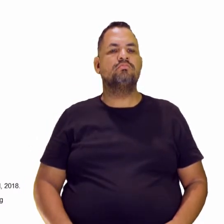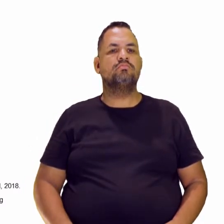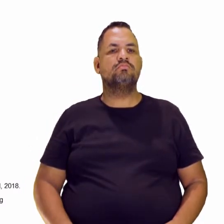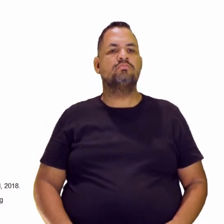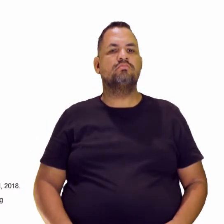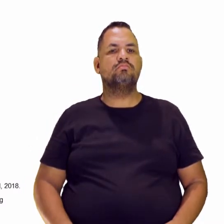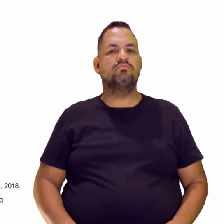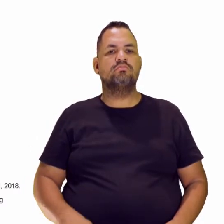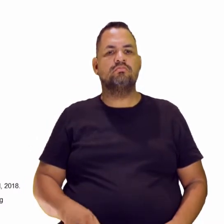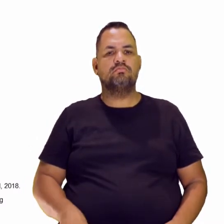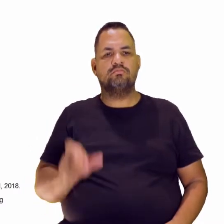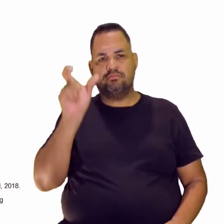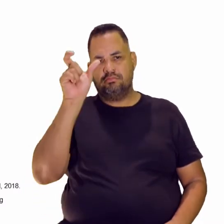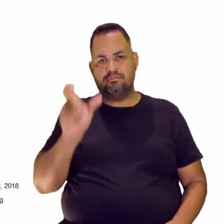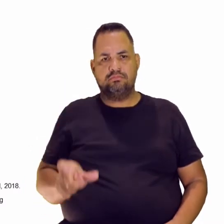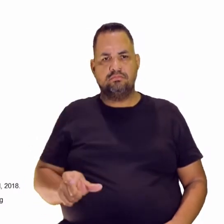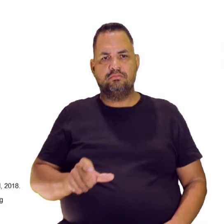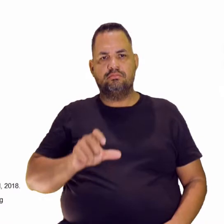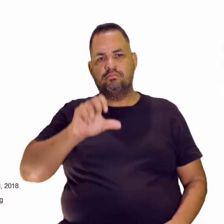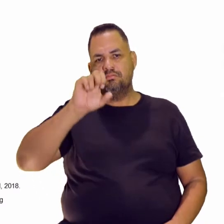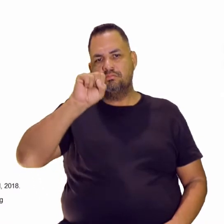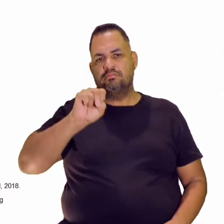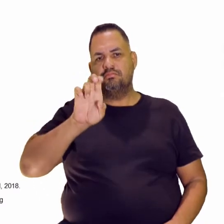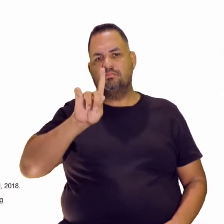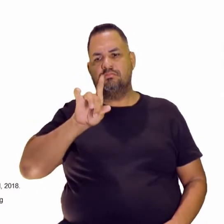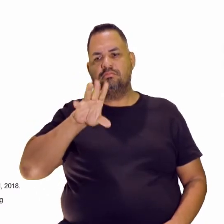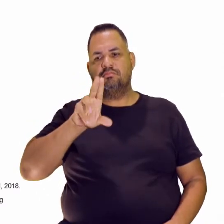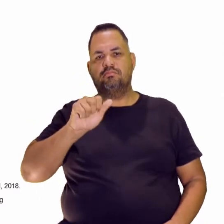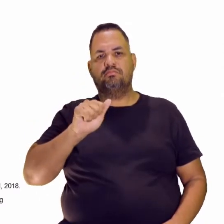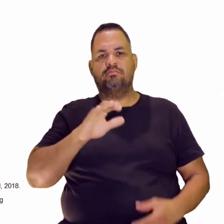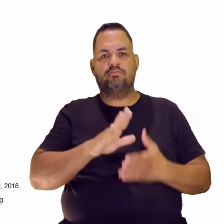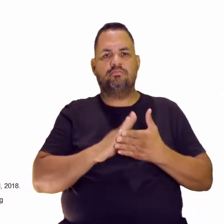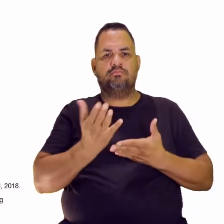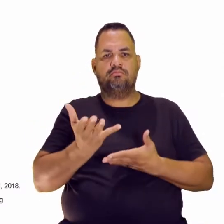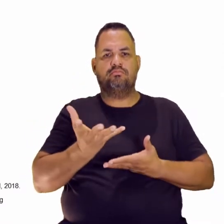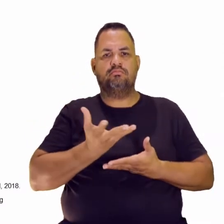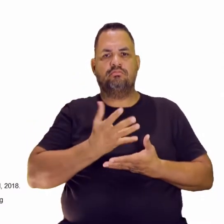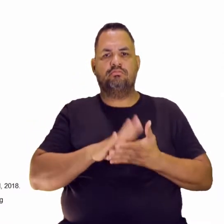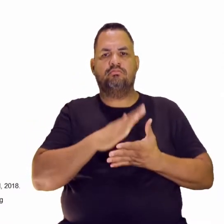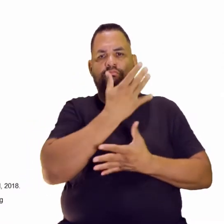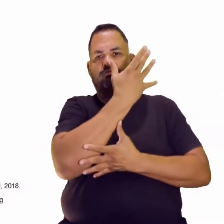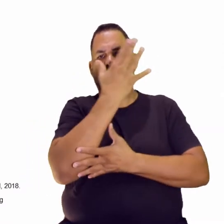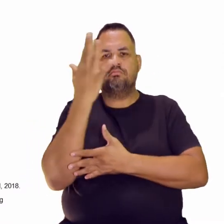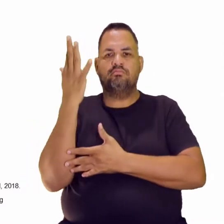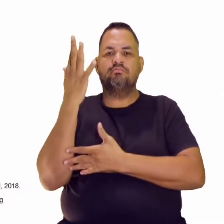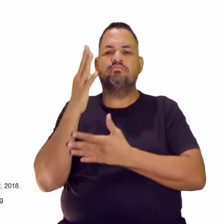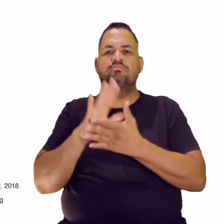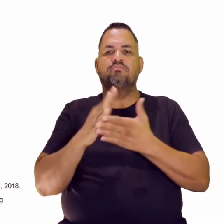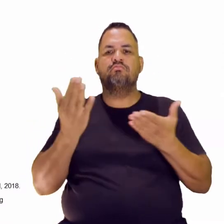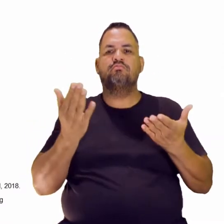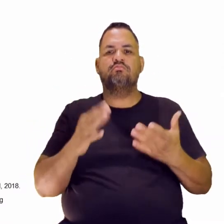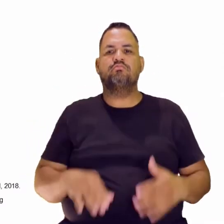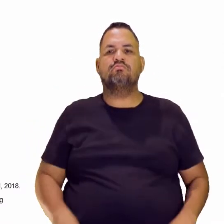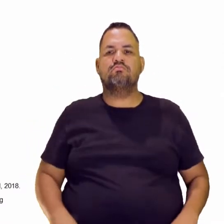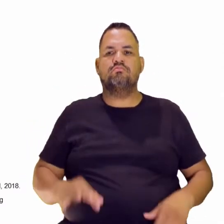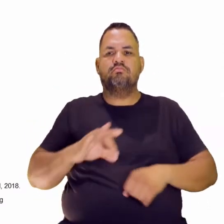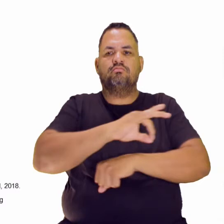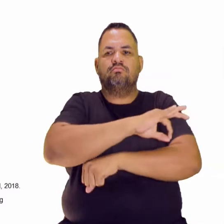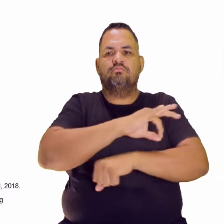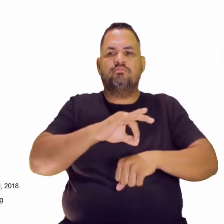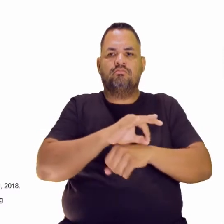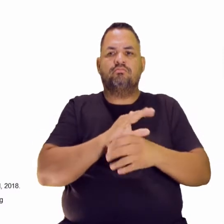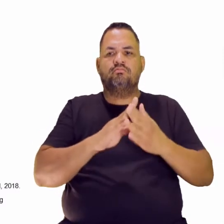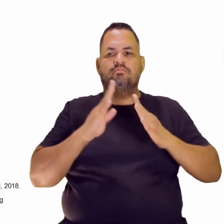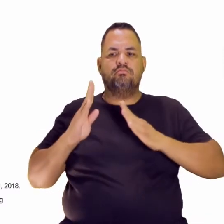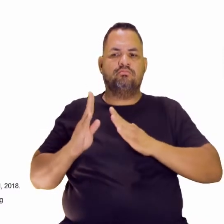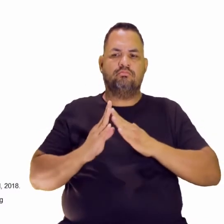a personalidade do Segal é interessante. Ele se interessa pela natureza tropical, pela